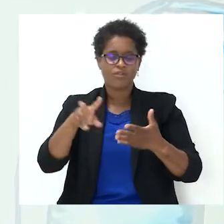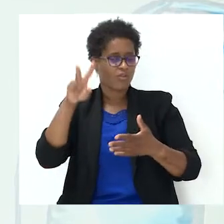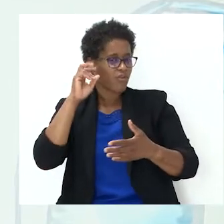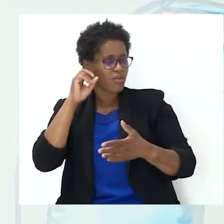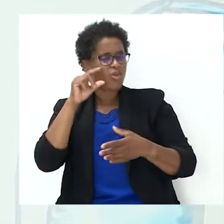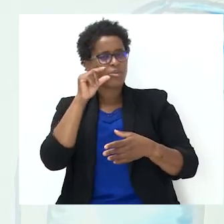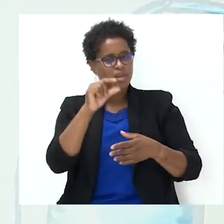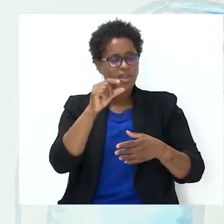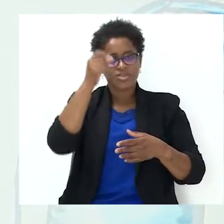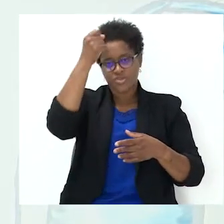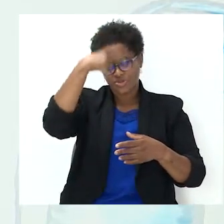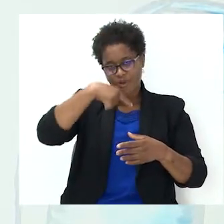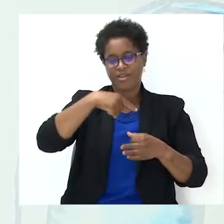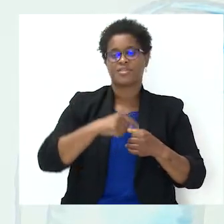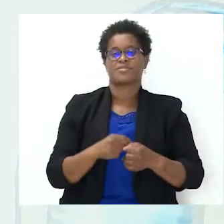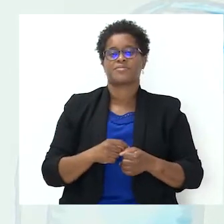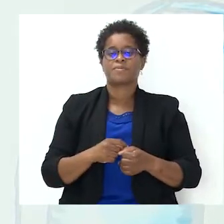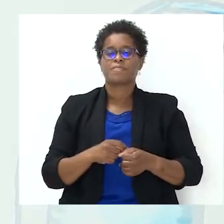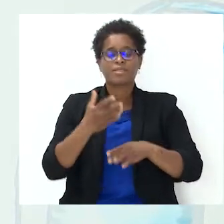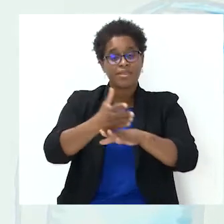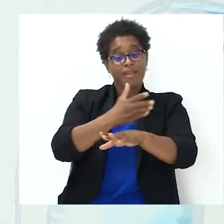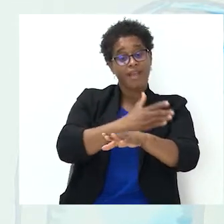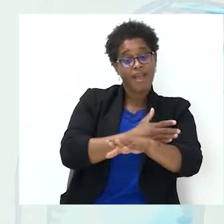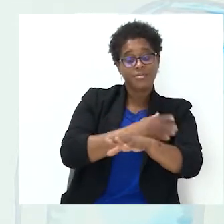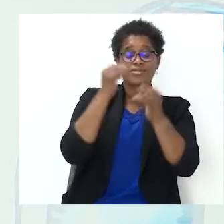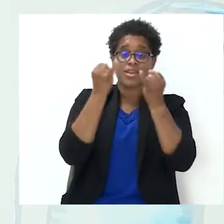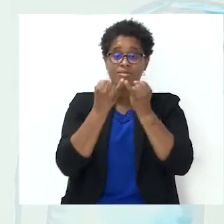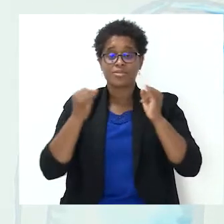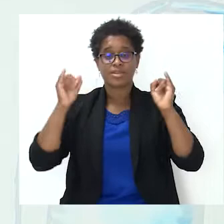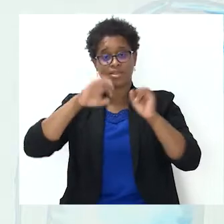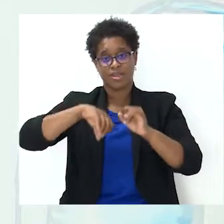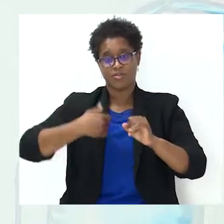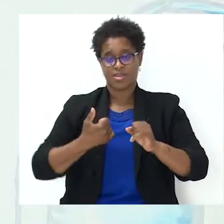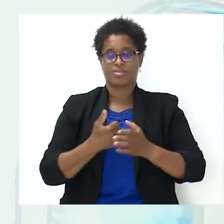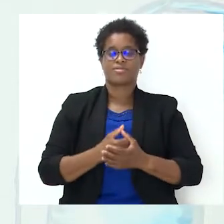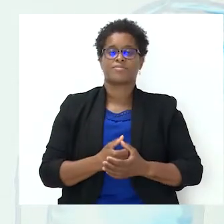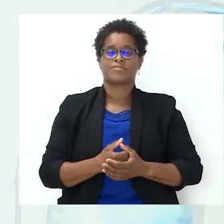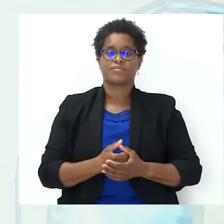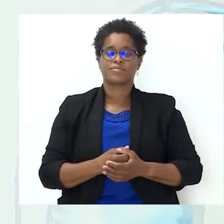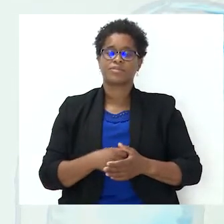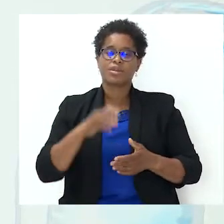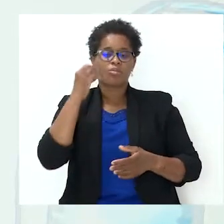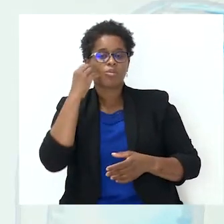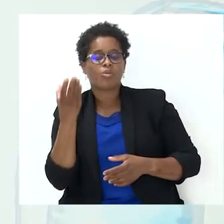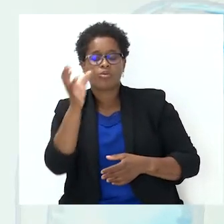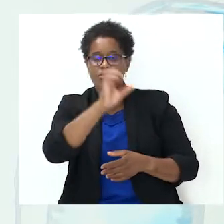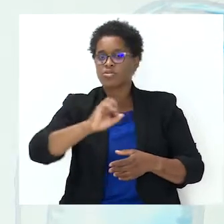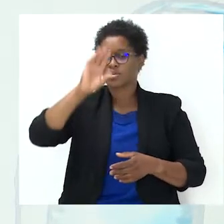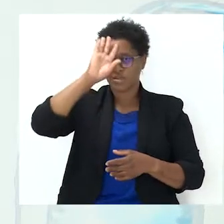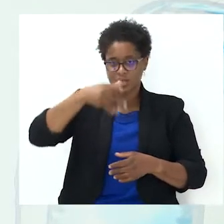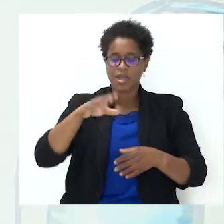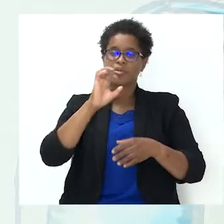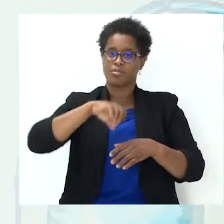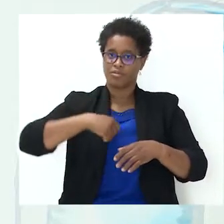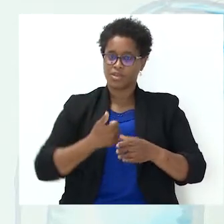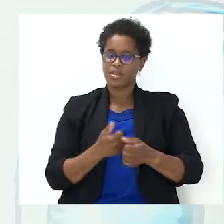uma pequena história de antes da independência de Cabo Verde. Como sabem, Cabo